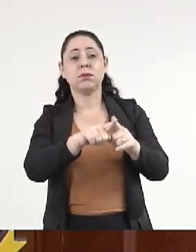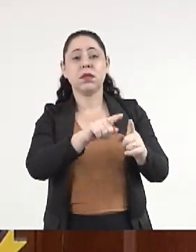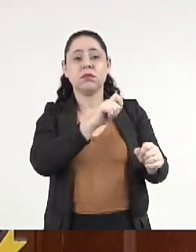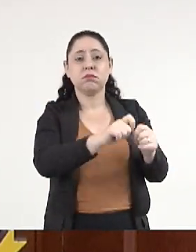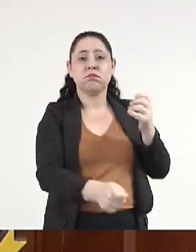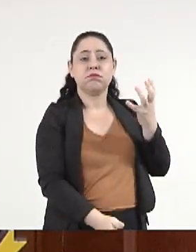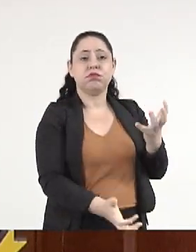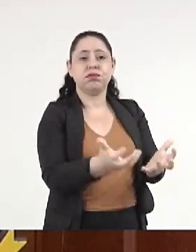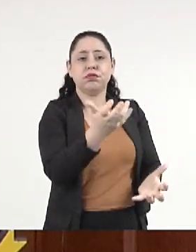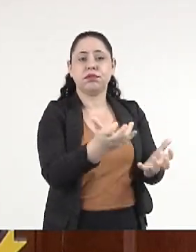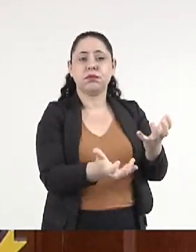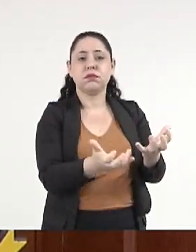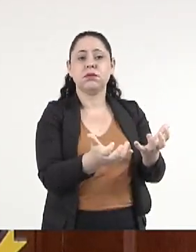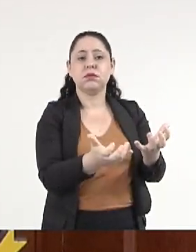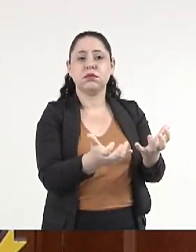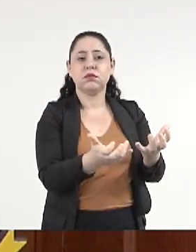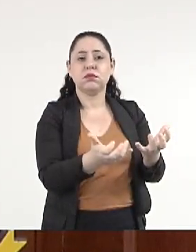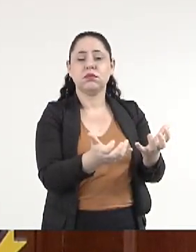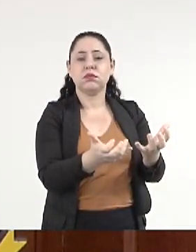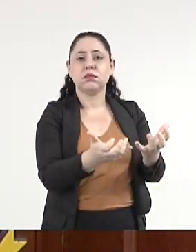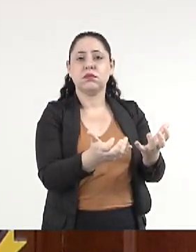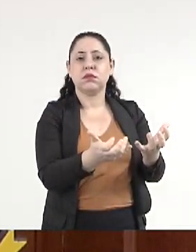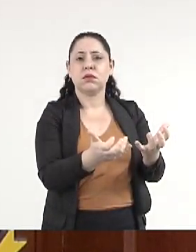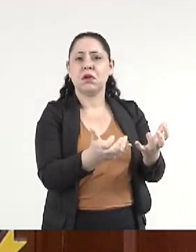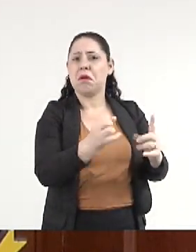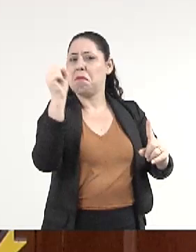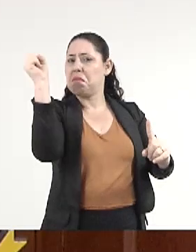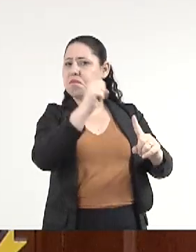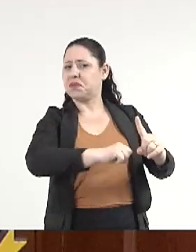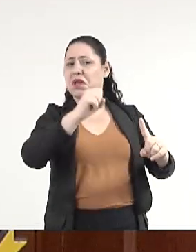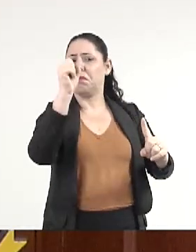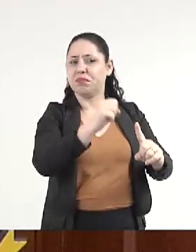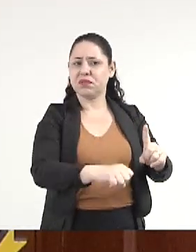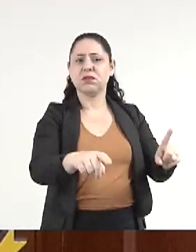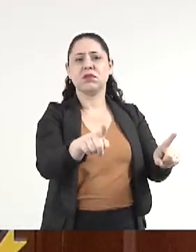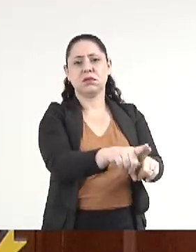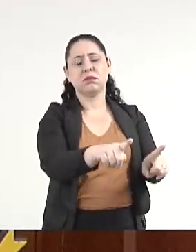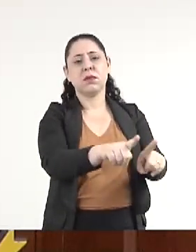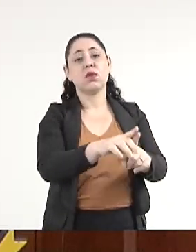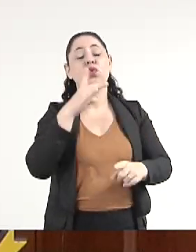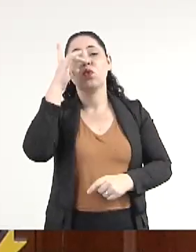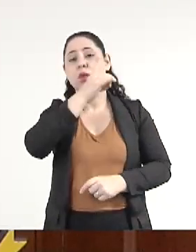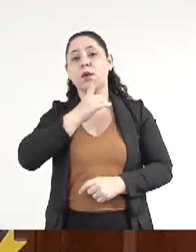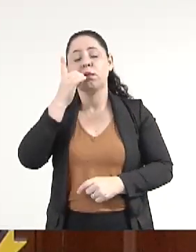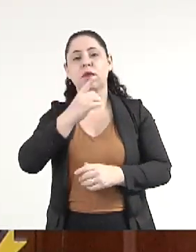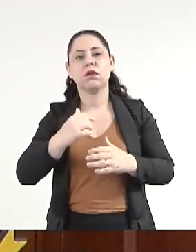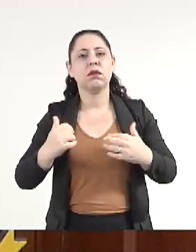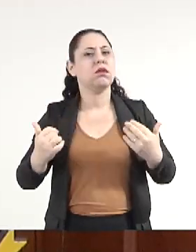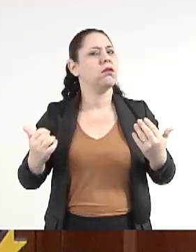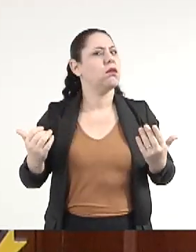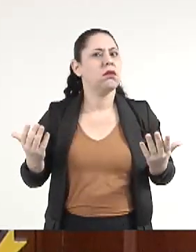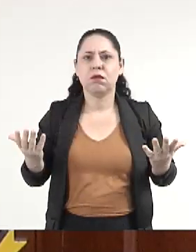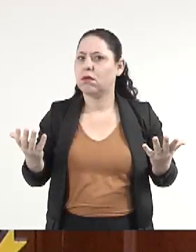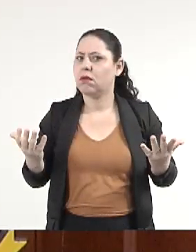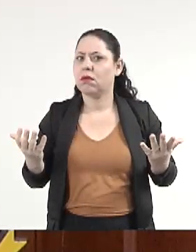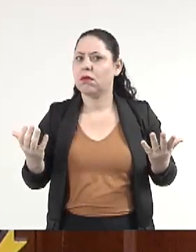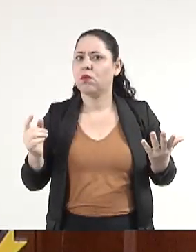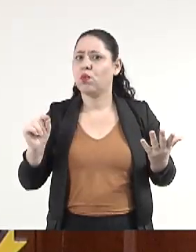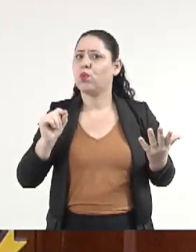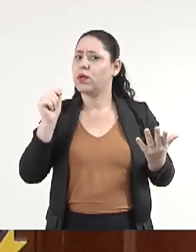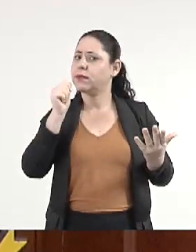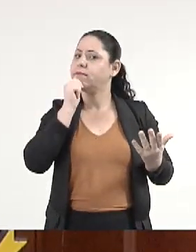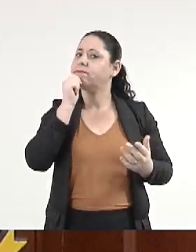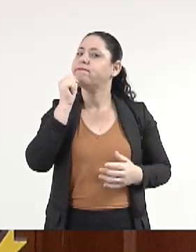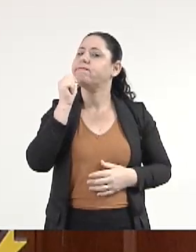queimada, foi duramente violentada nesse processo neste domingo. Ou seja,